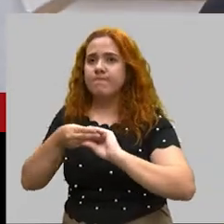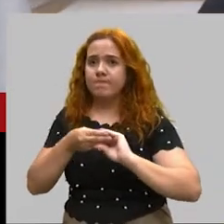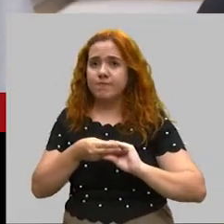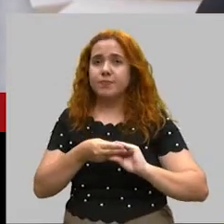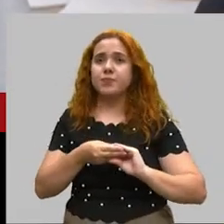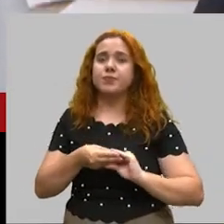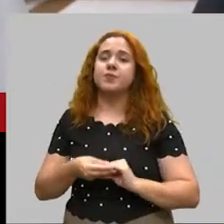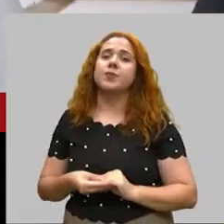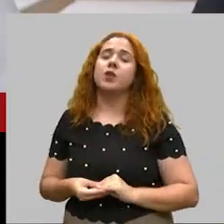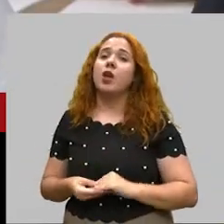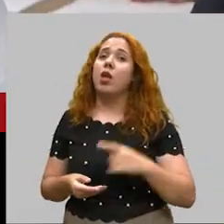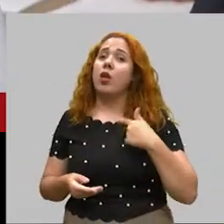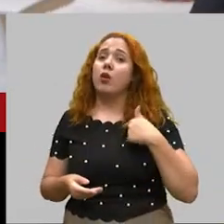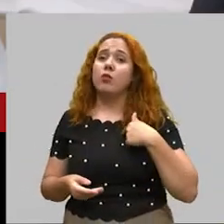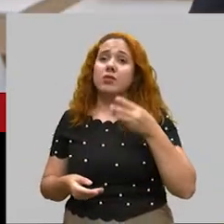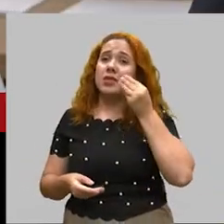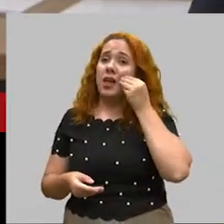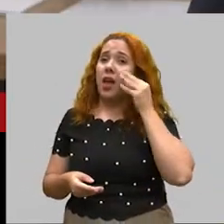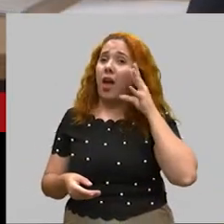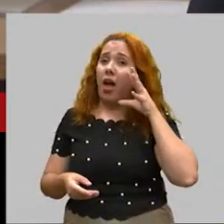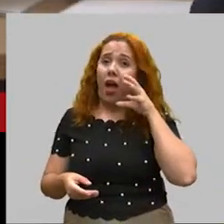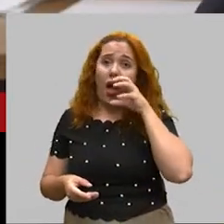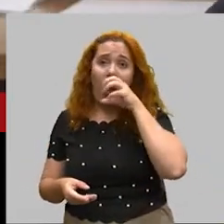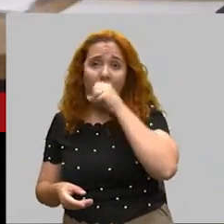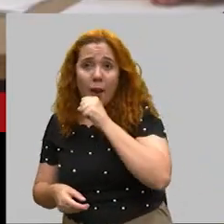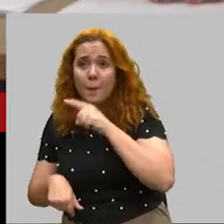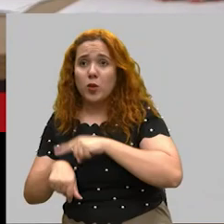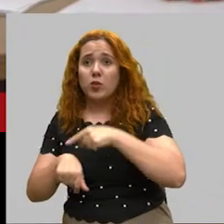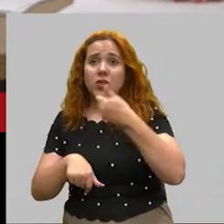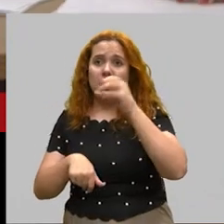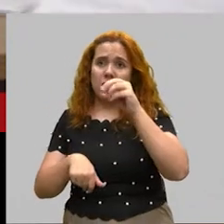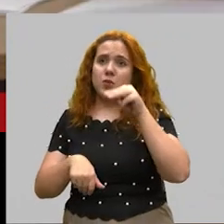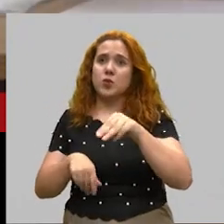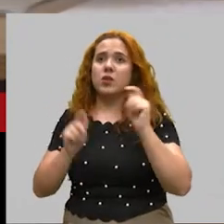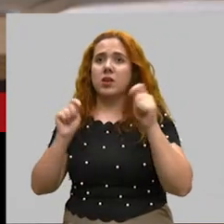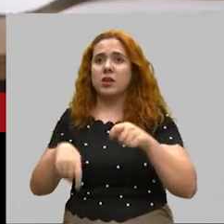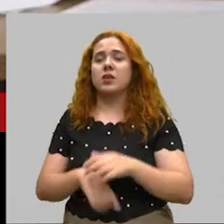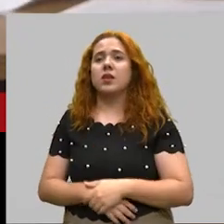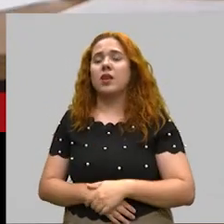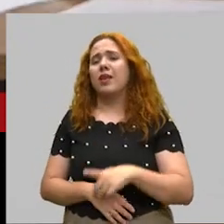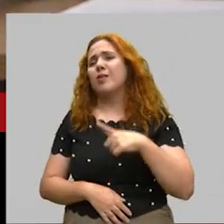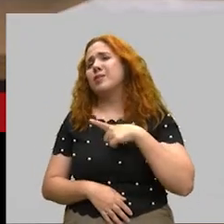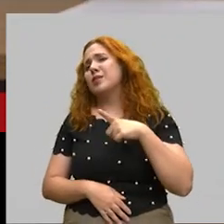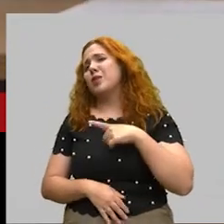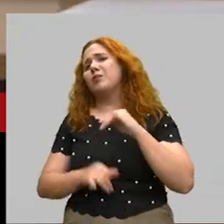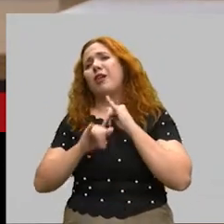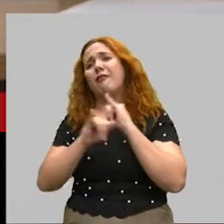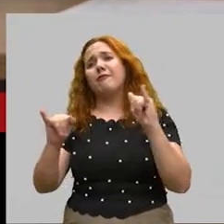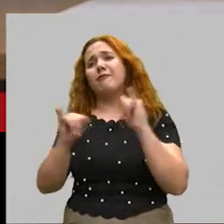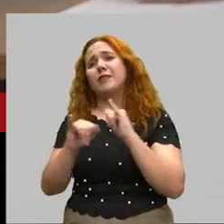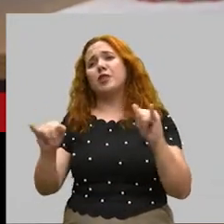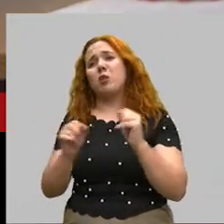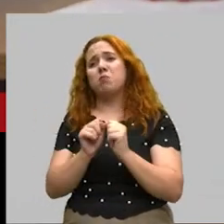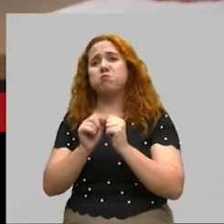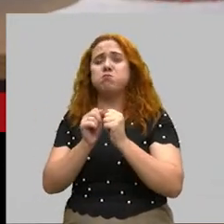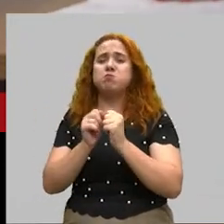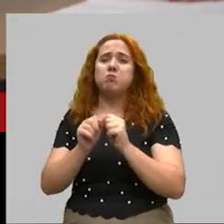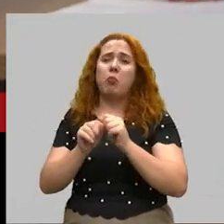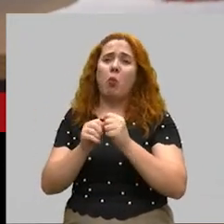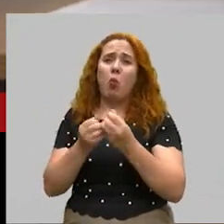fazer o possível para não ultrapassar o tempo porque eu tenho muitos recados aqui para dar né E são